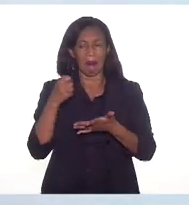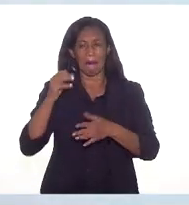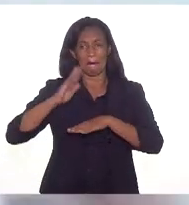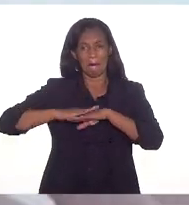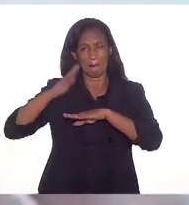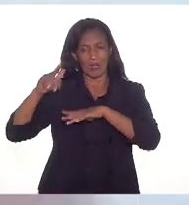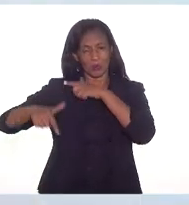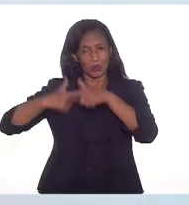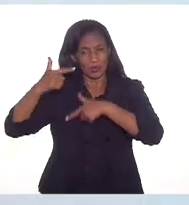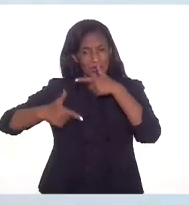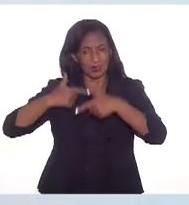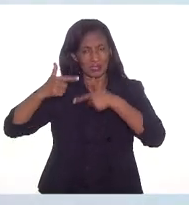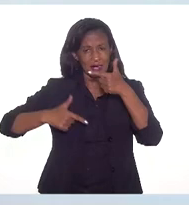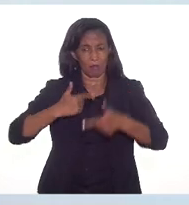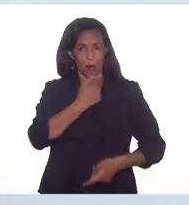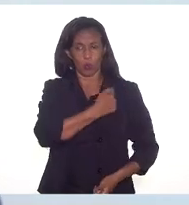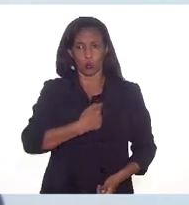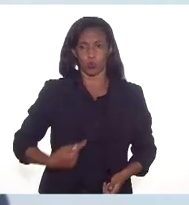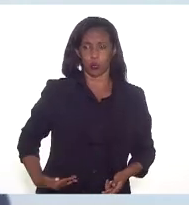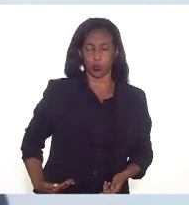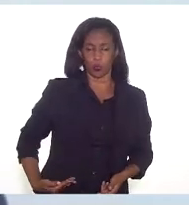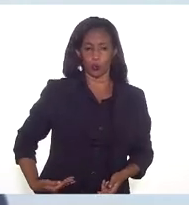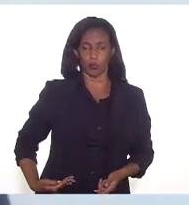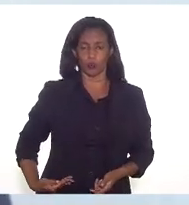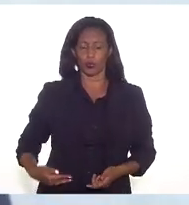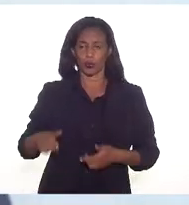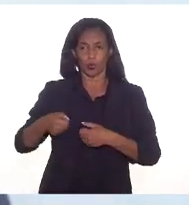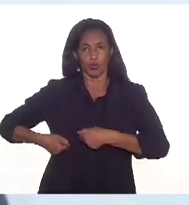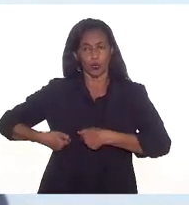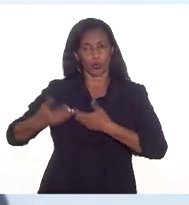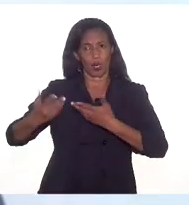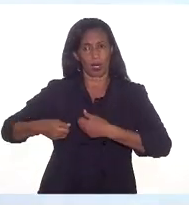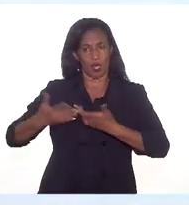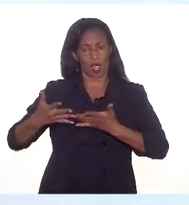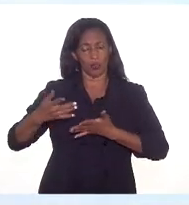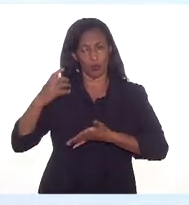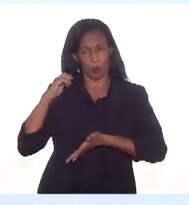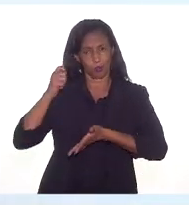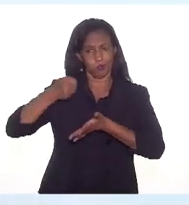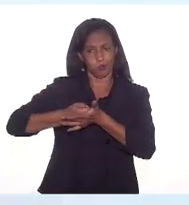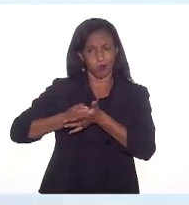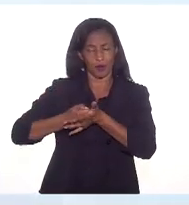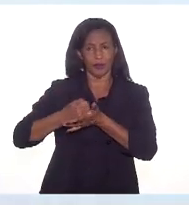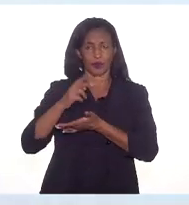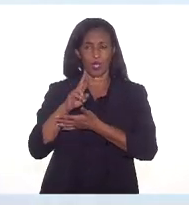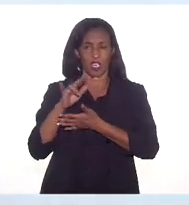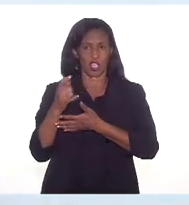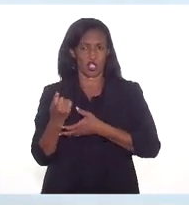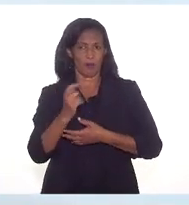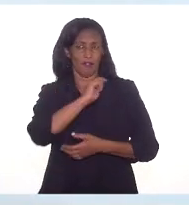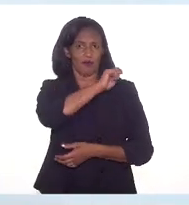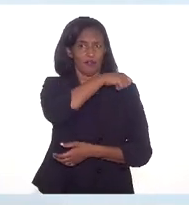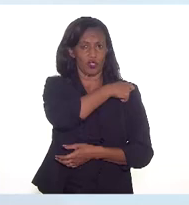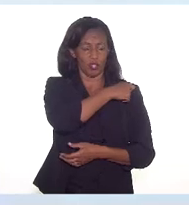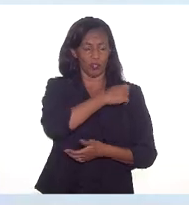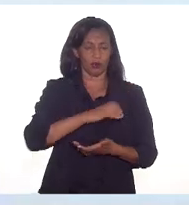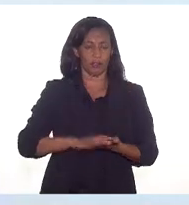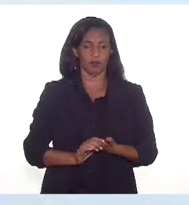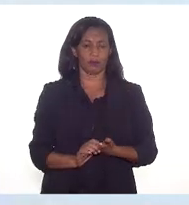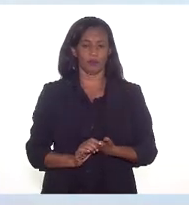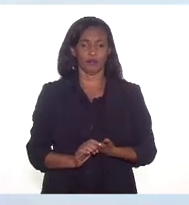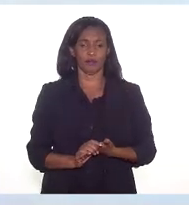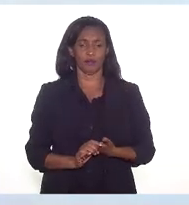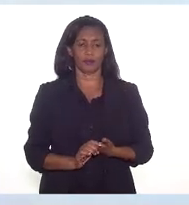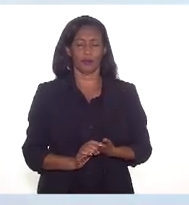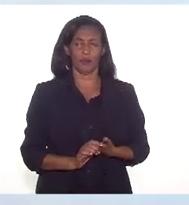públicos do Estado, e o teto de gastos, que é uma imposição do novo regime de recuperação fiscal, nos levanta